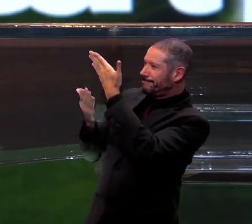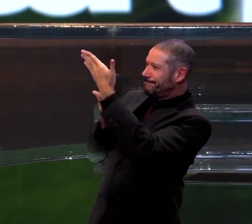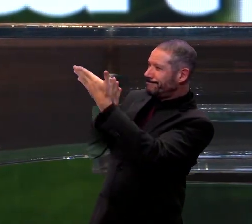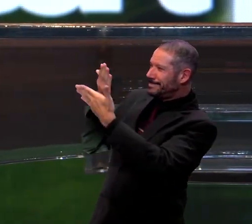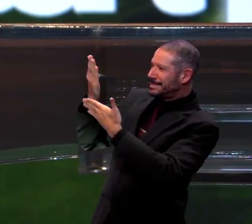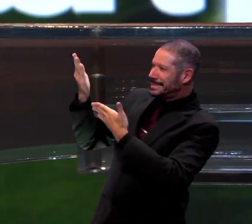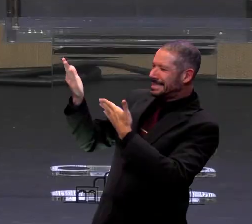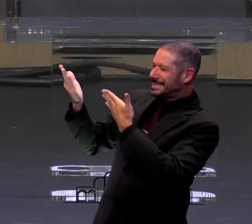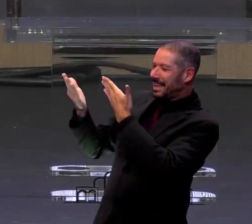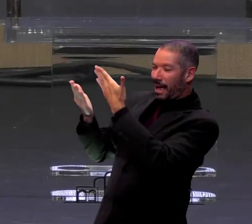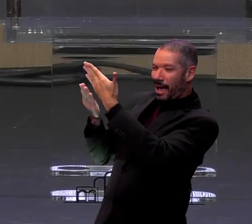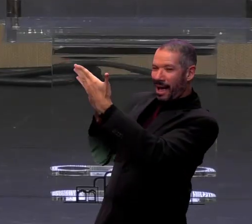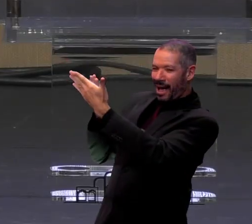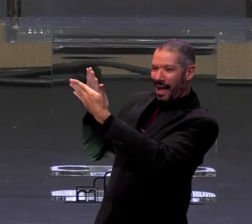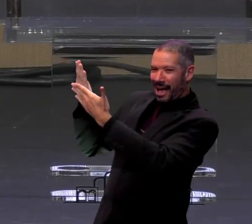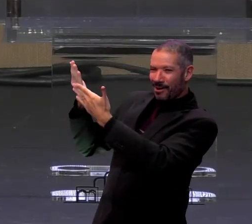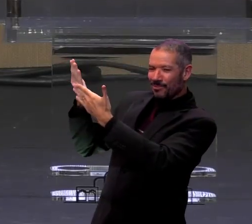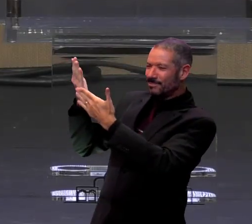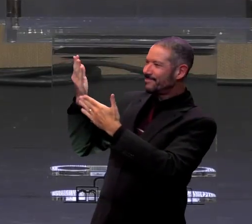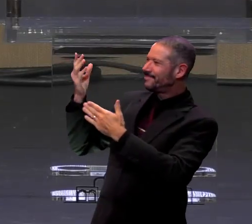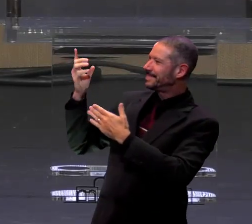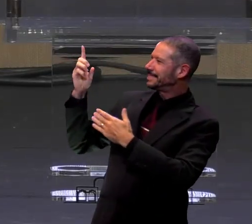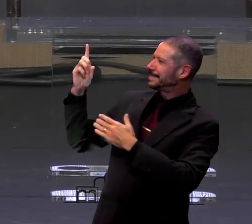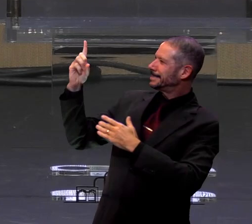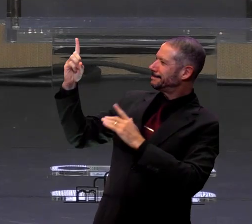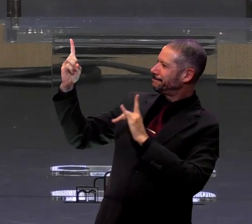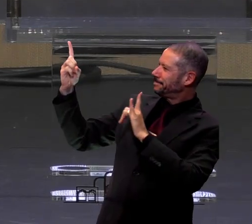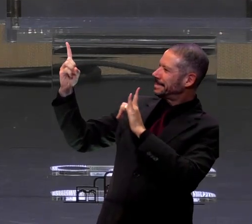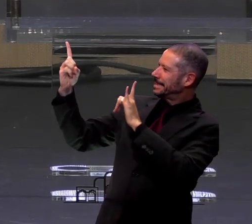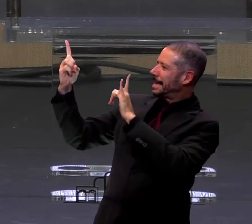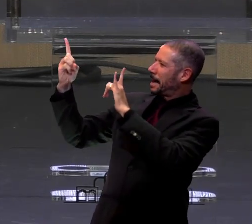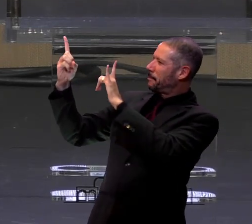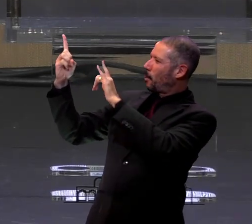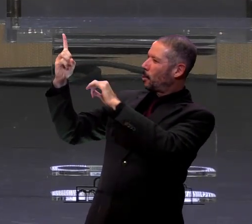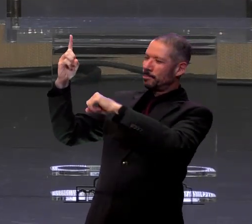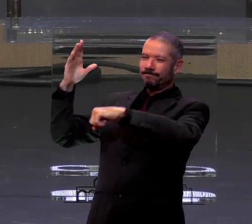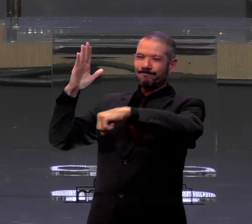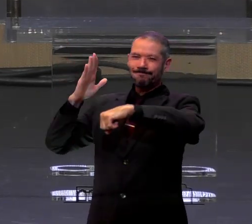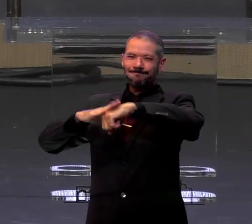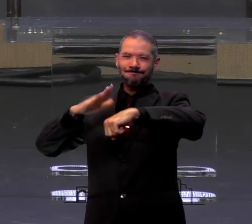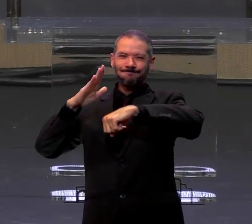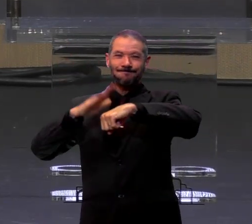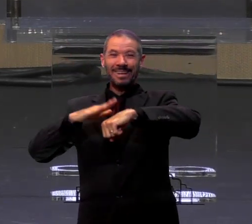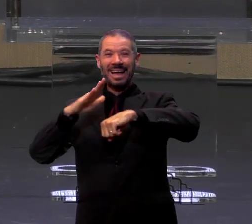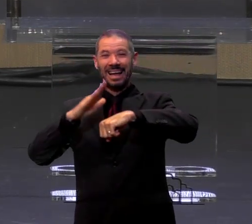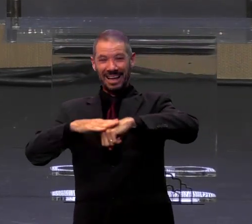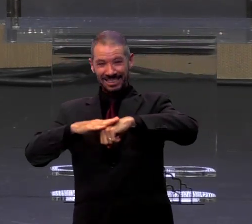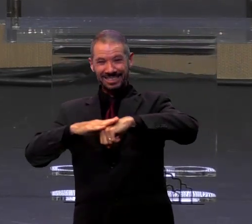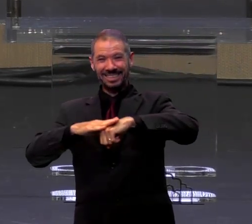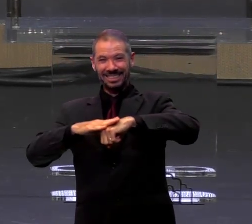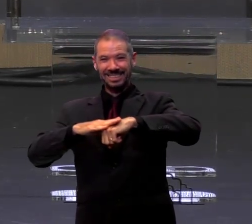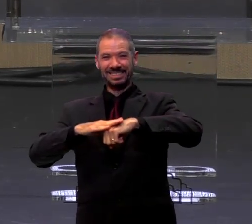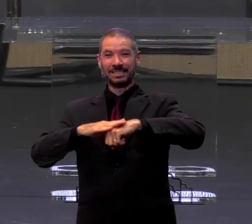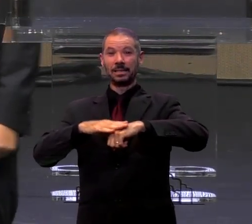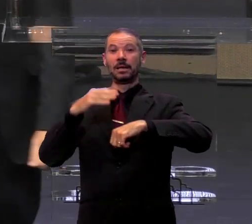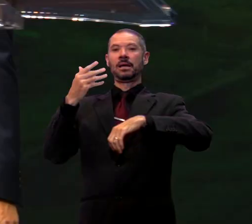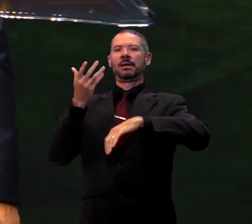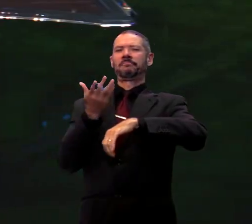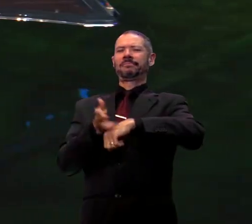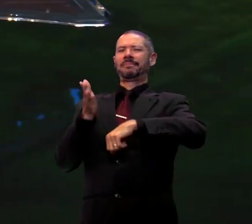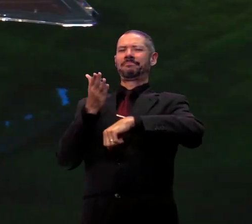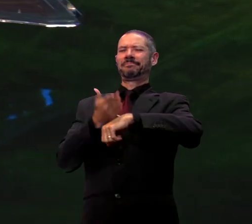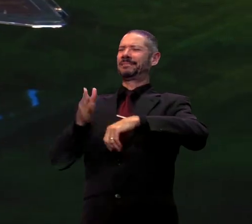Ele. Esse amor se torna ação da sua parte para com